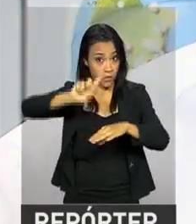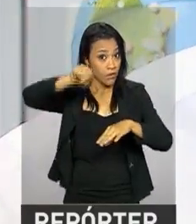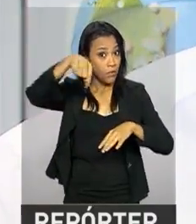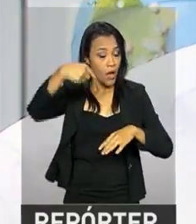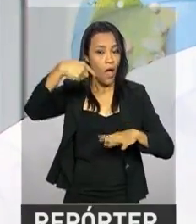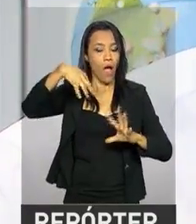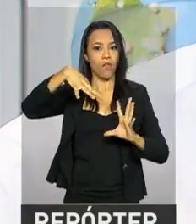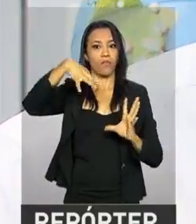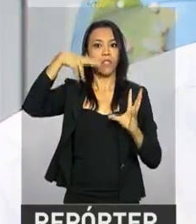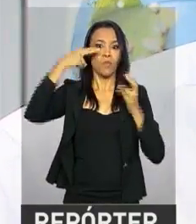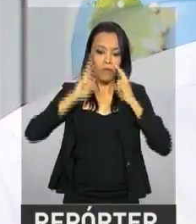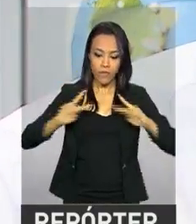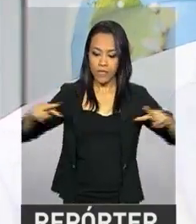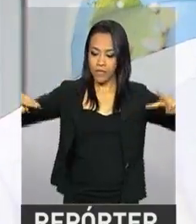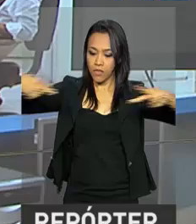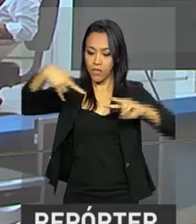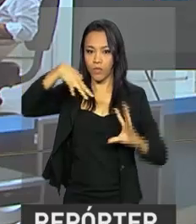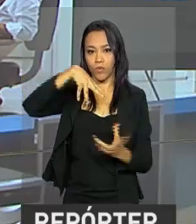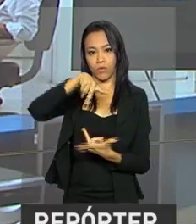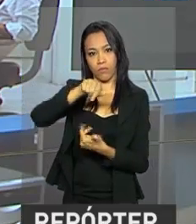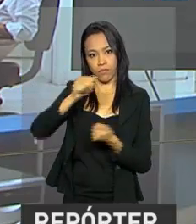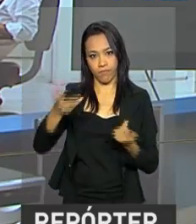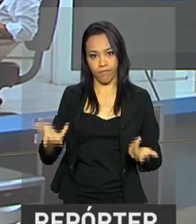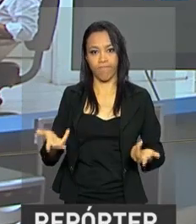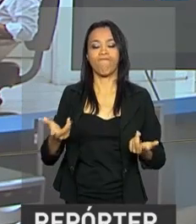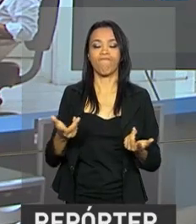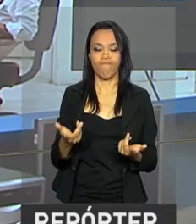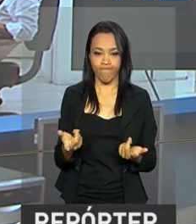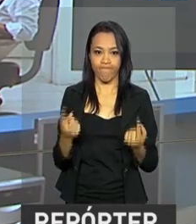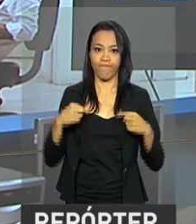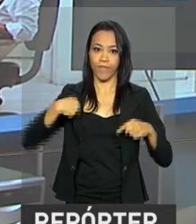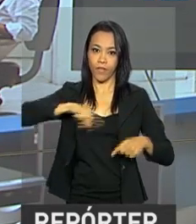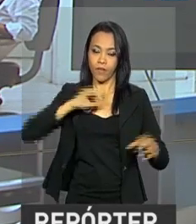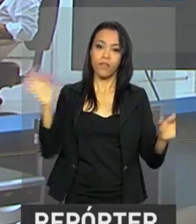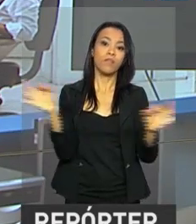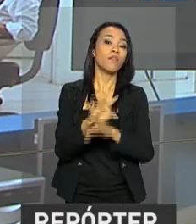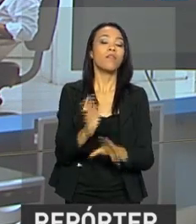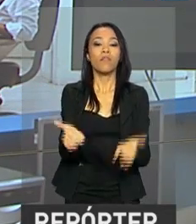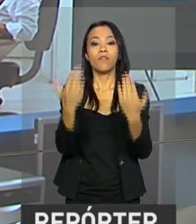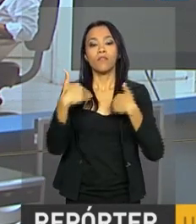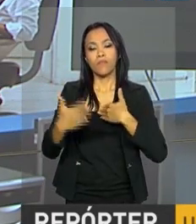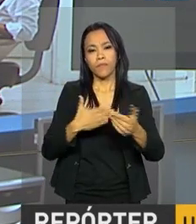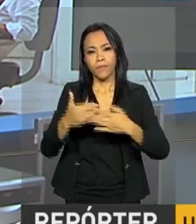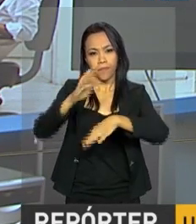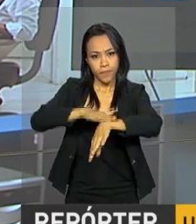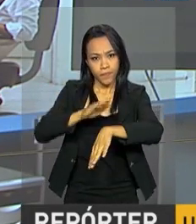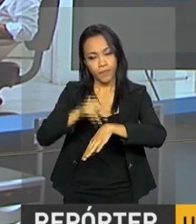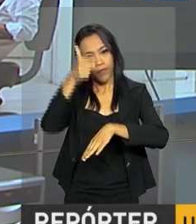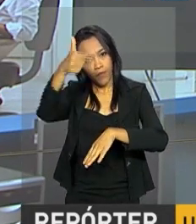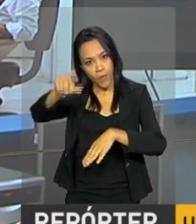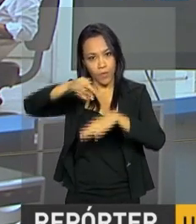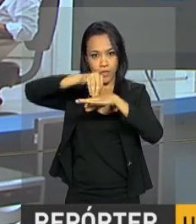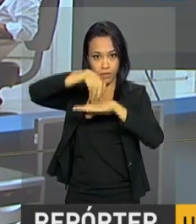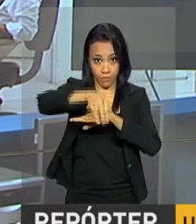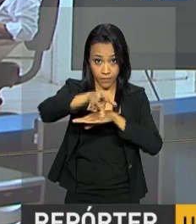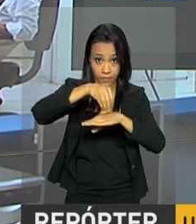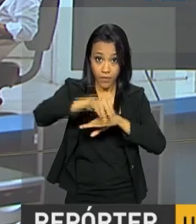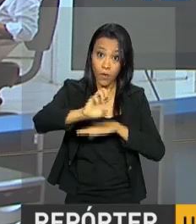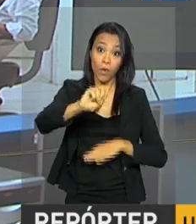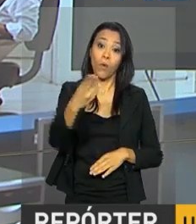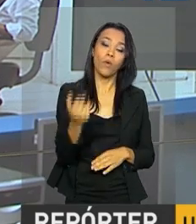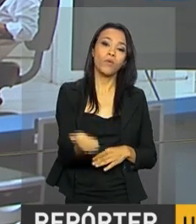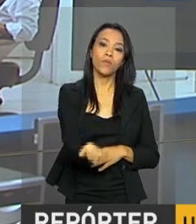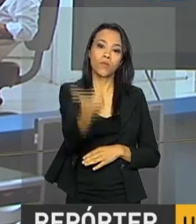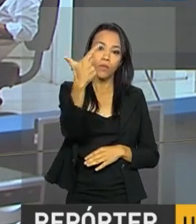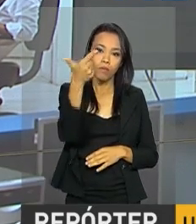a gente pode ter uma consciência mundial e nós ficamos por aqui voltamos a qualquer momento com outras informações ou